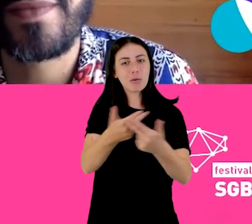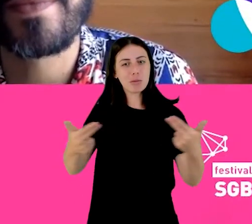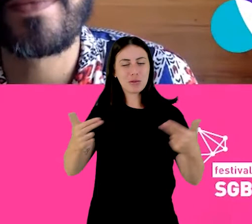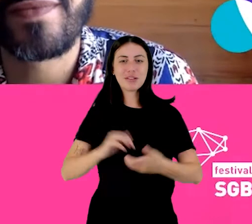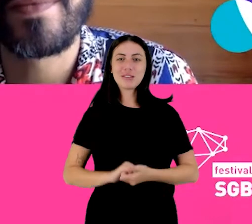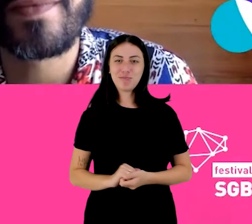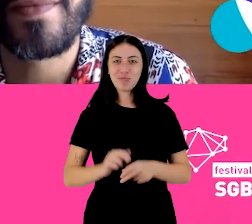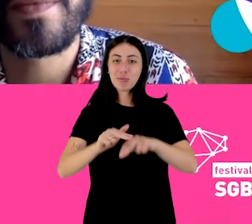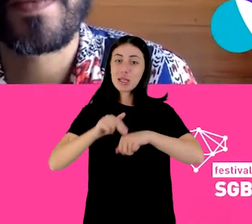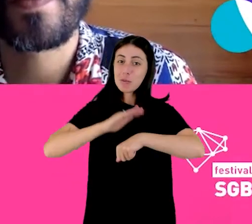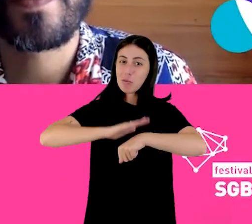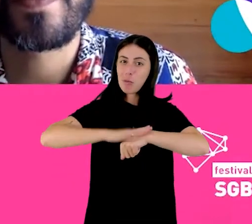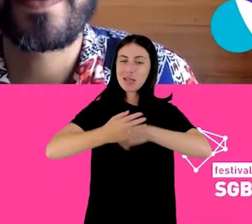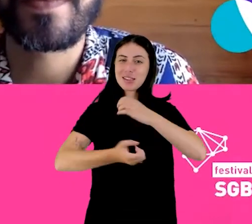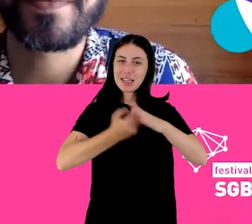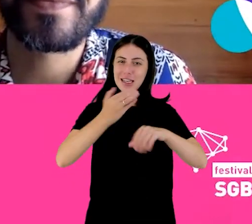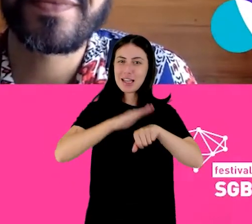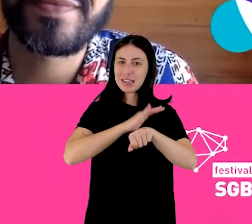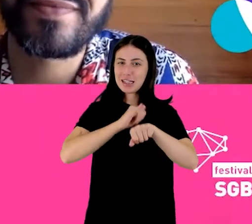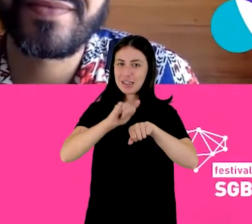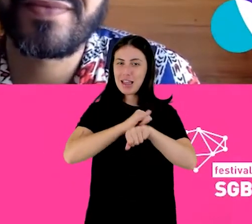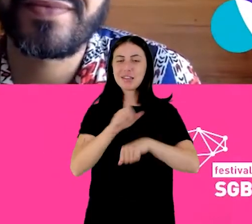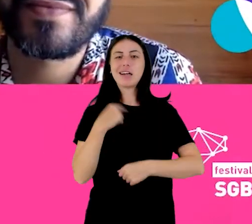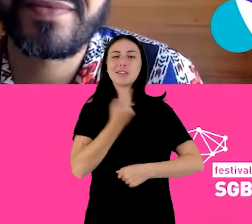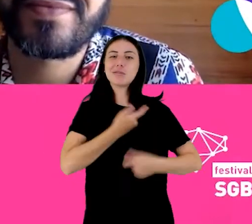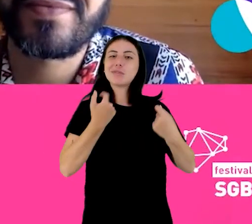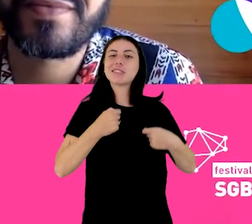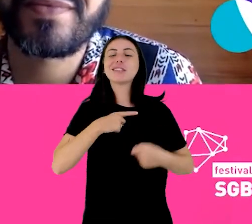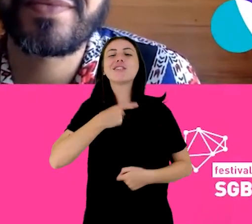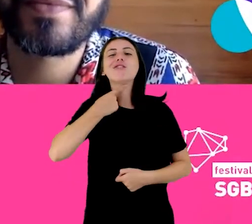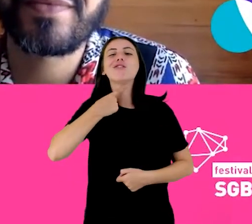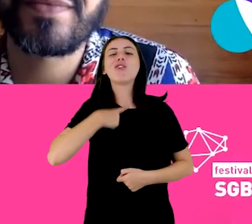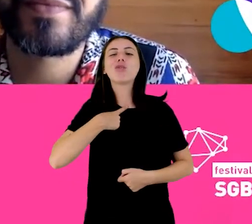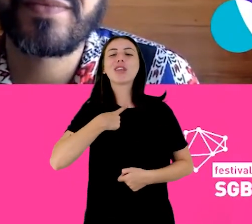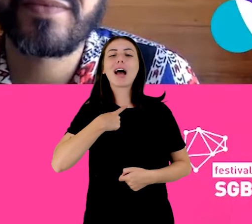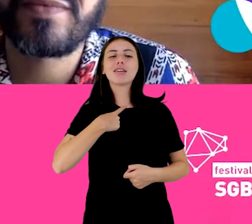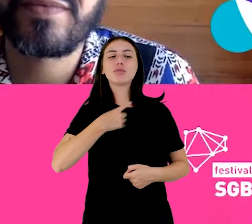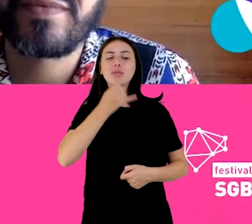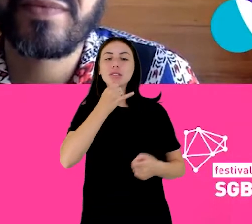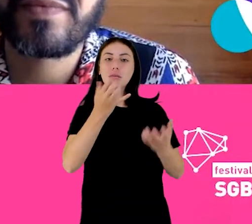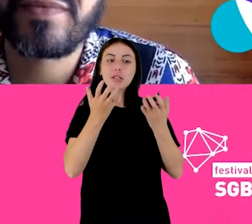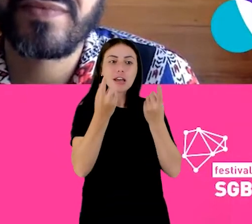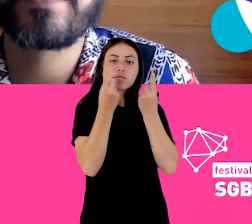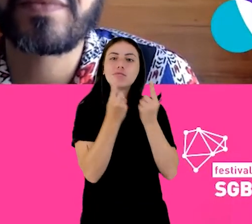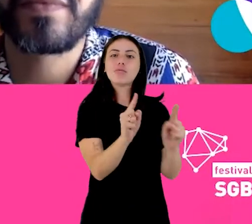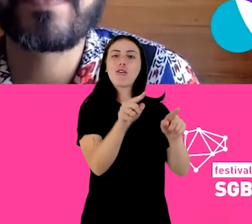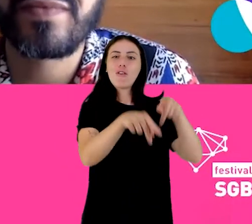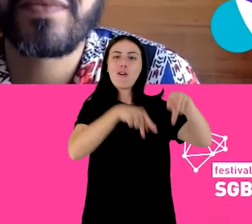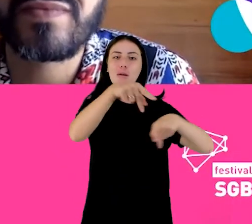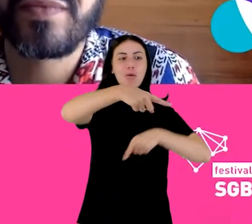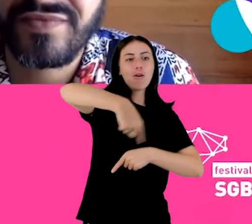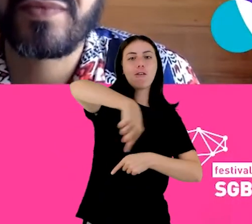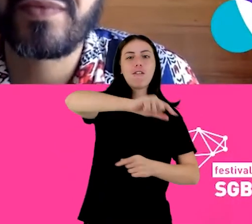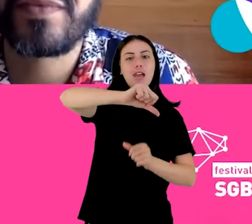intenção, porque tem uma coisa que é necessário pensar quando você está fazendo a estratégia. Você tem que ter uma intenção.